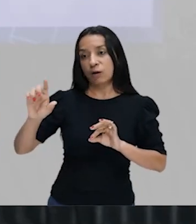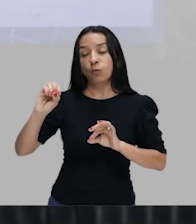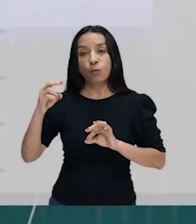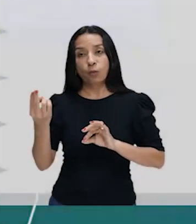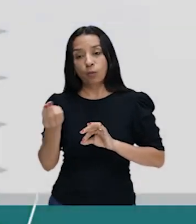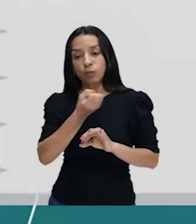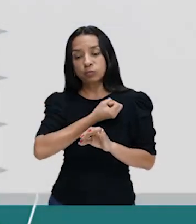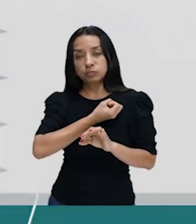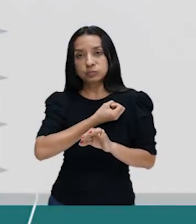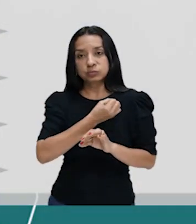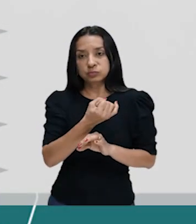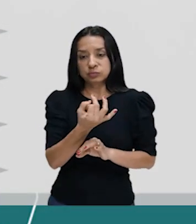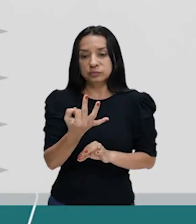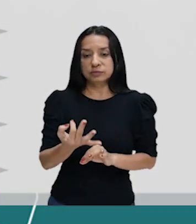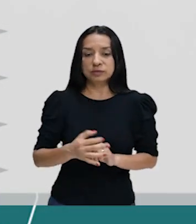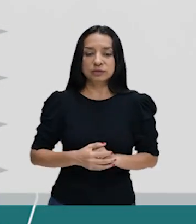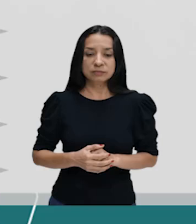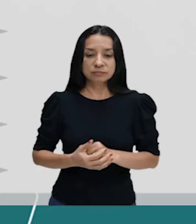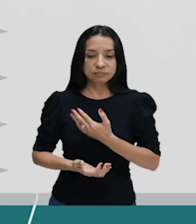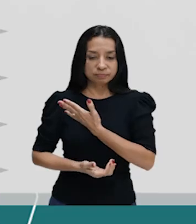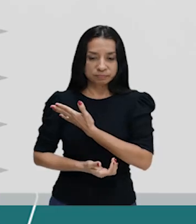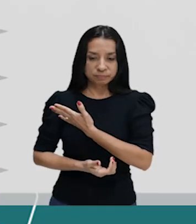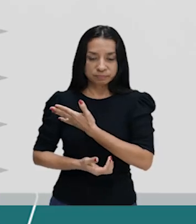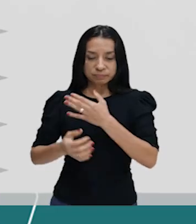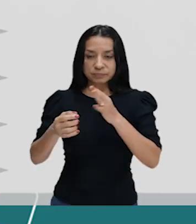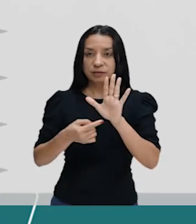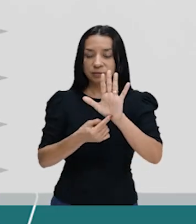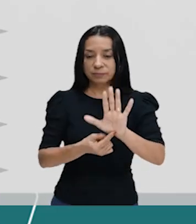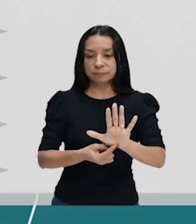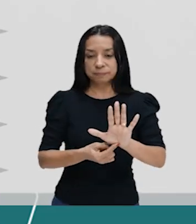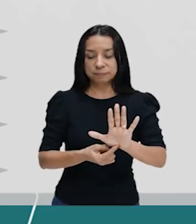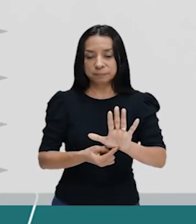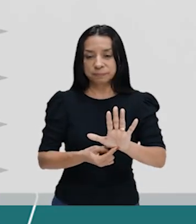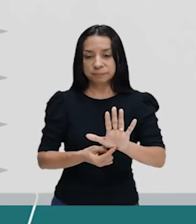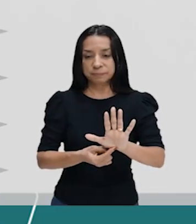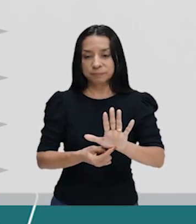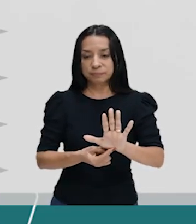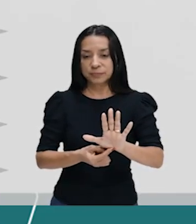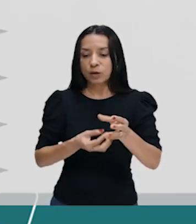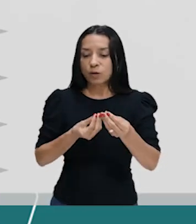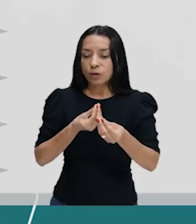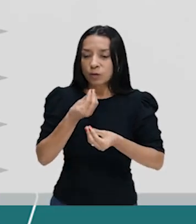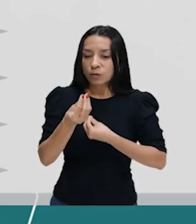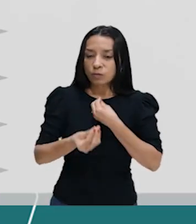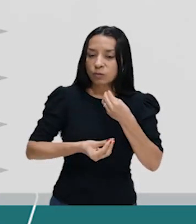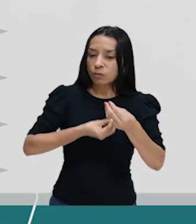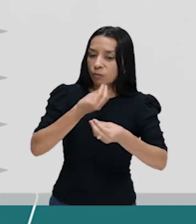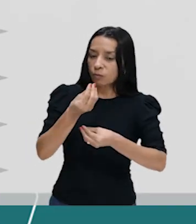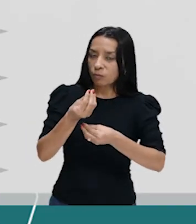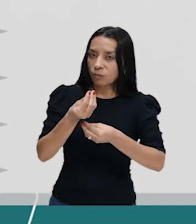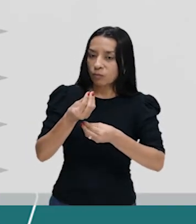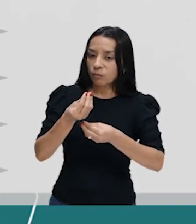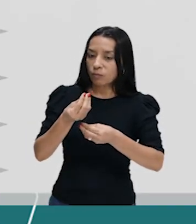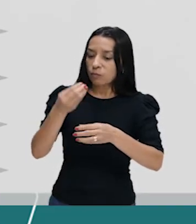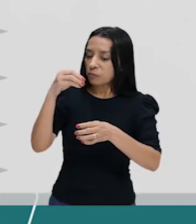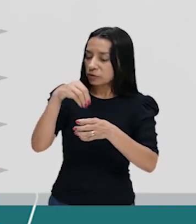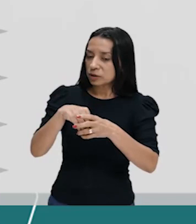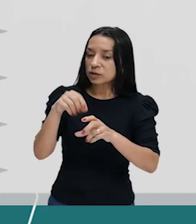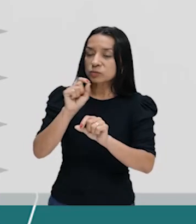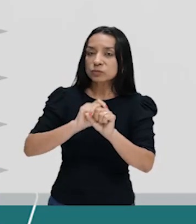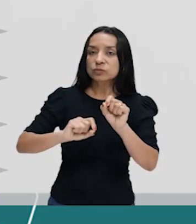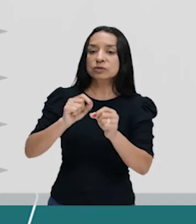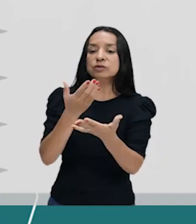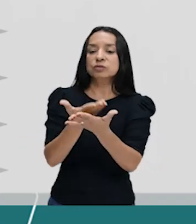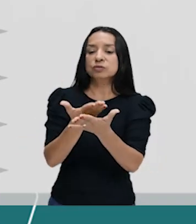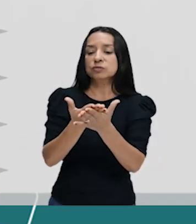tá? Então, aqui eu estou apresentando para você as formas dentro daquilo que a gente